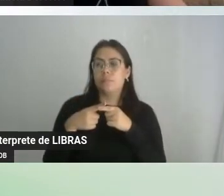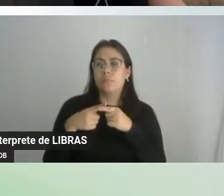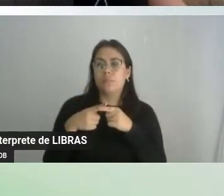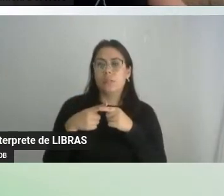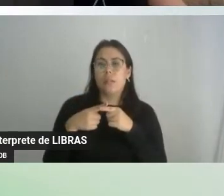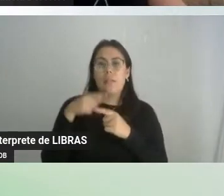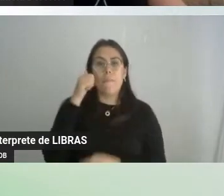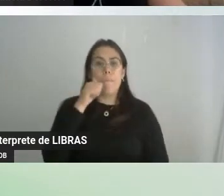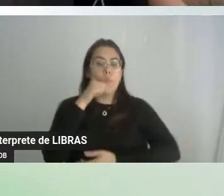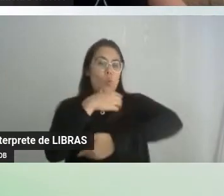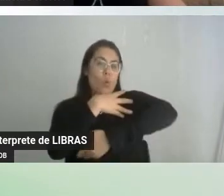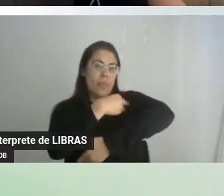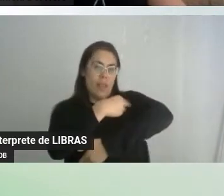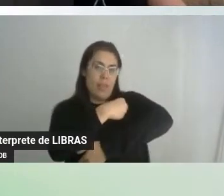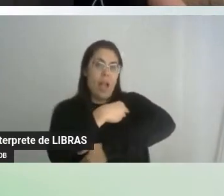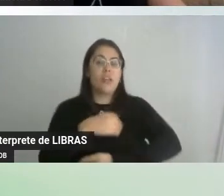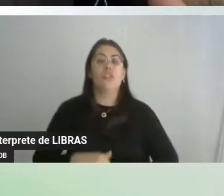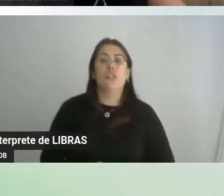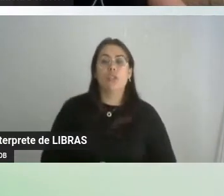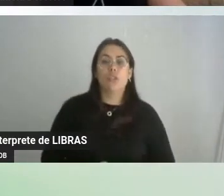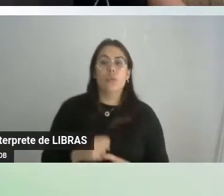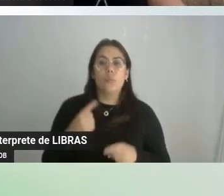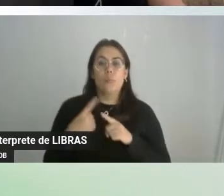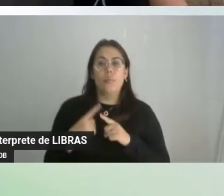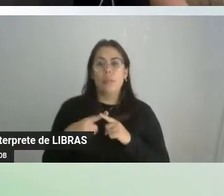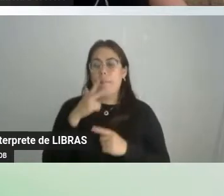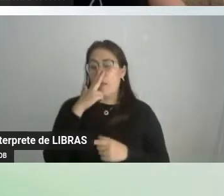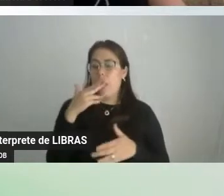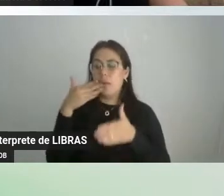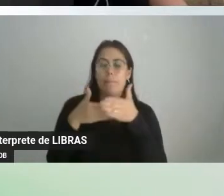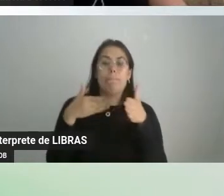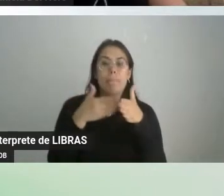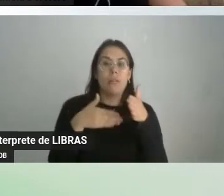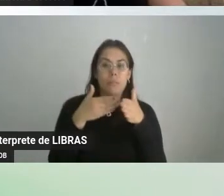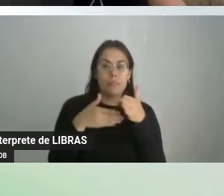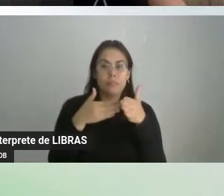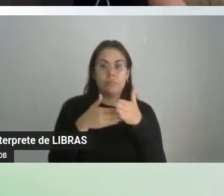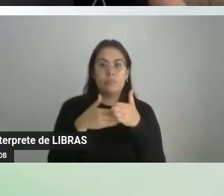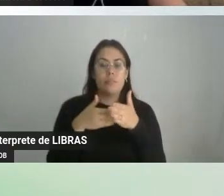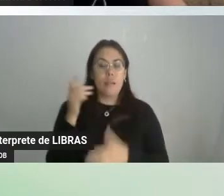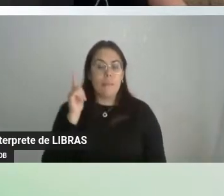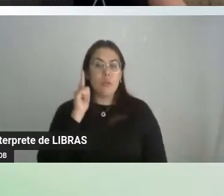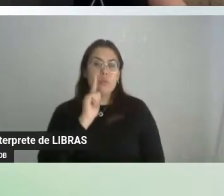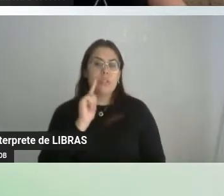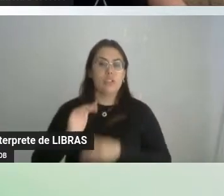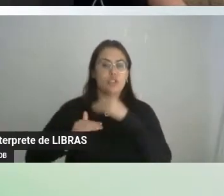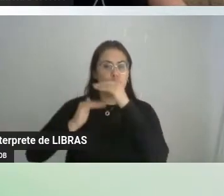né? Pensando como se isso fosse algum tipo de impeditivo para o desempenho desses cargos.